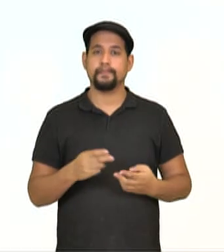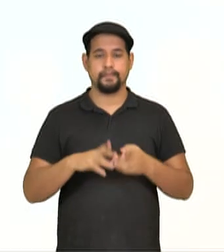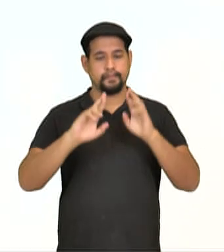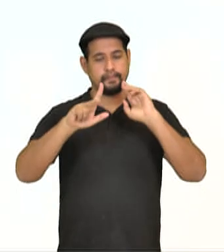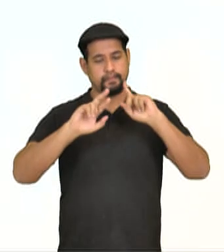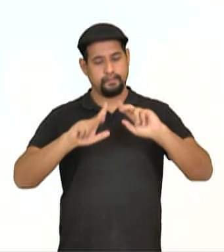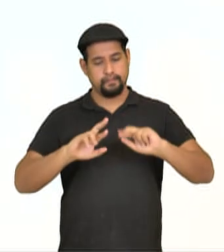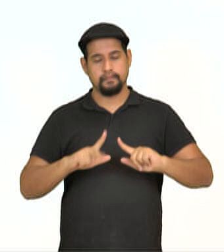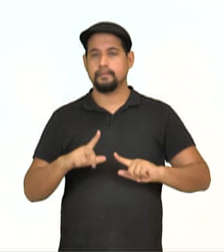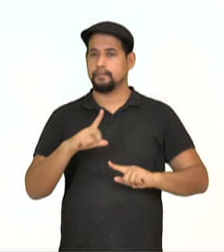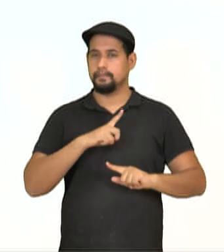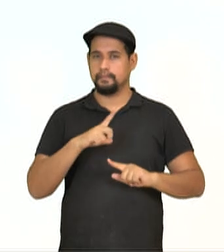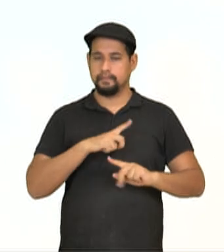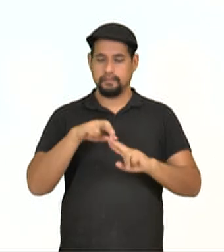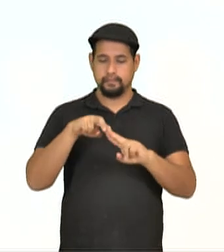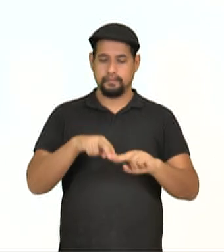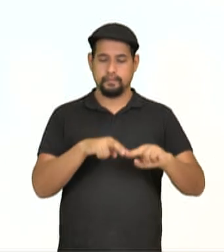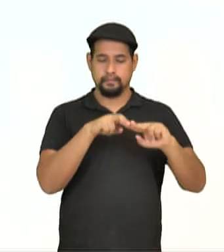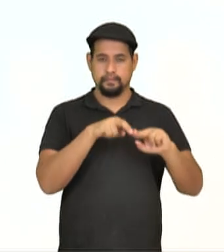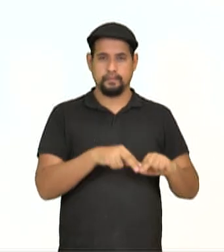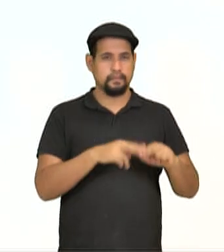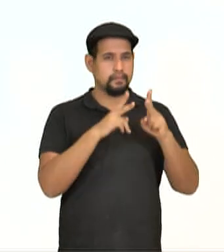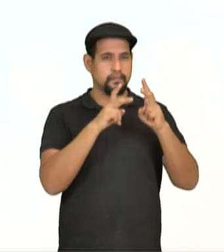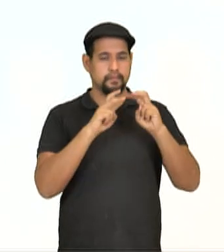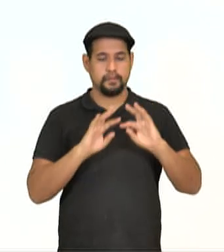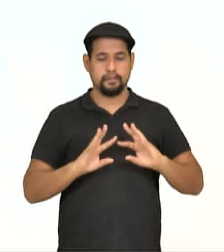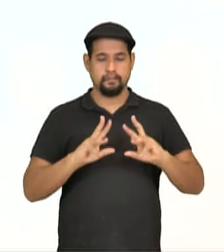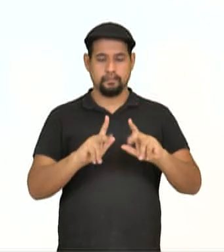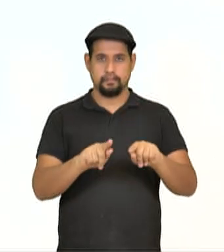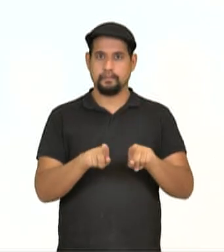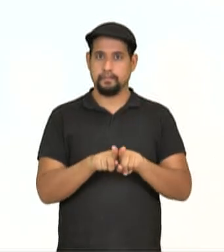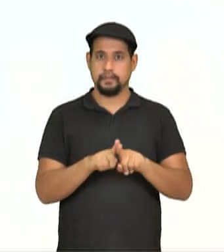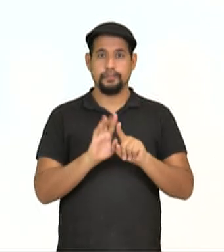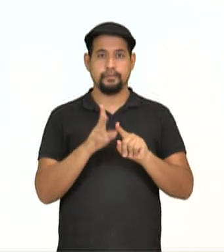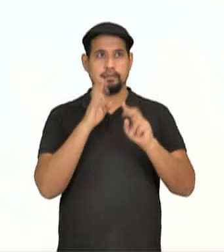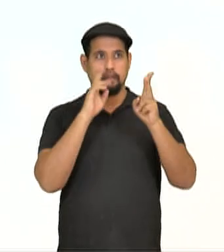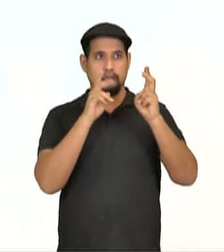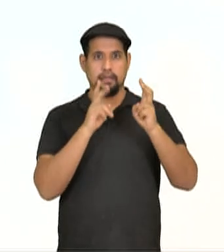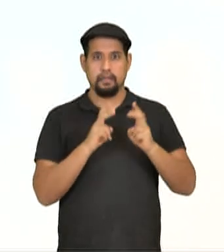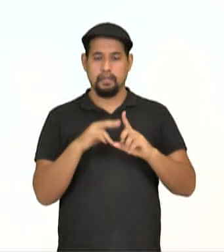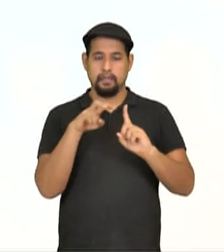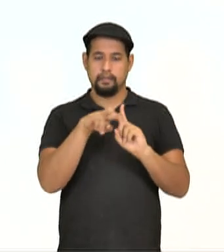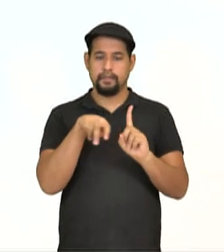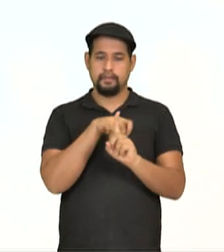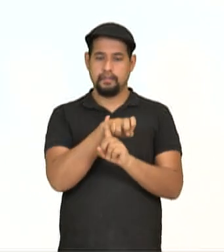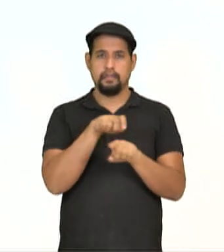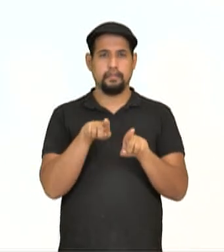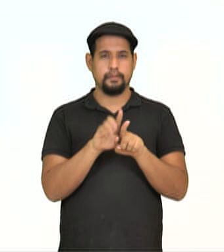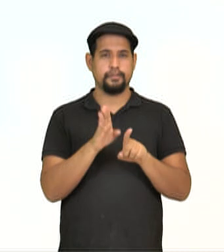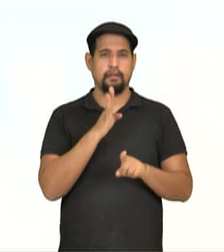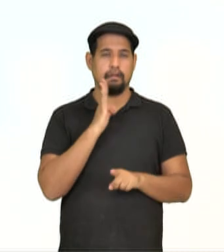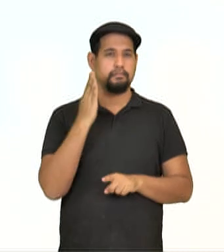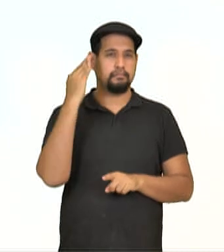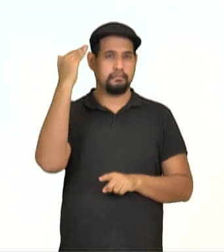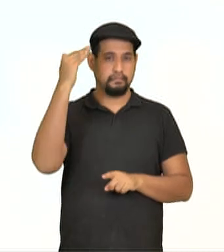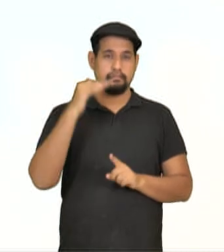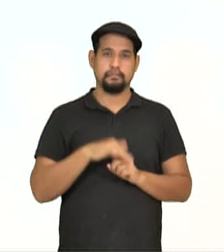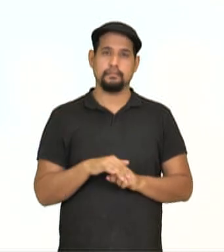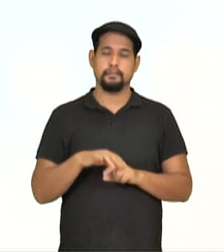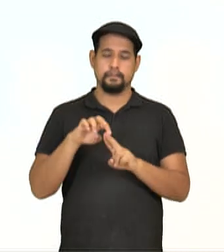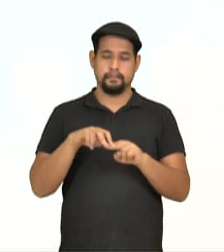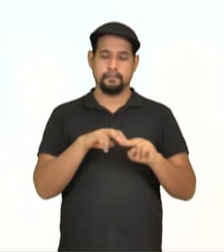que compõem o skate, vimos todas elas, vimos as modalidades mais conhecidas do